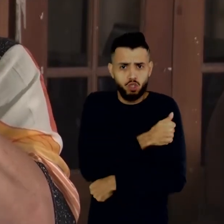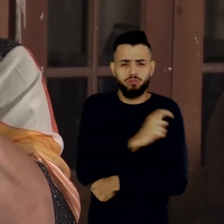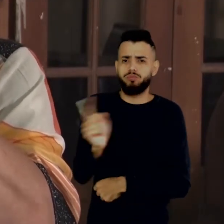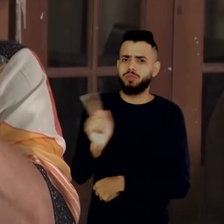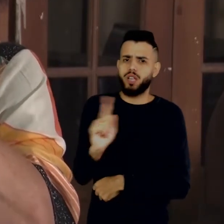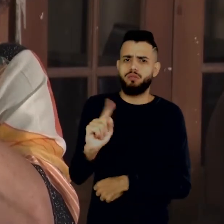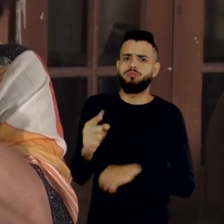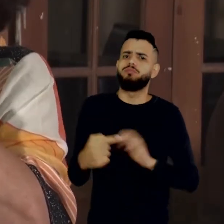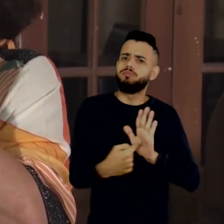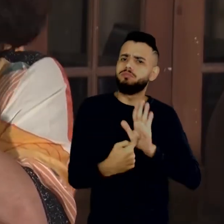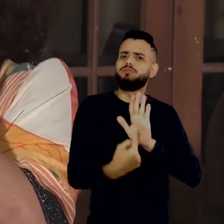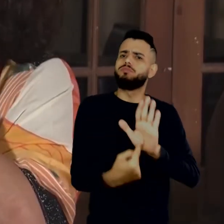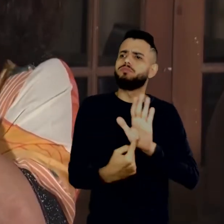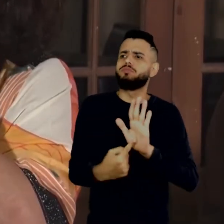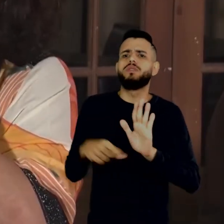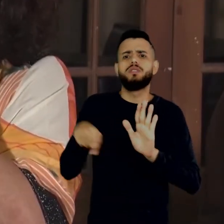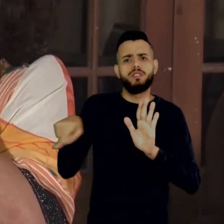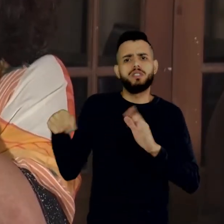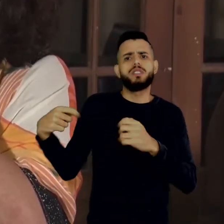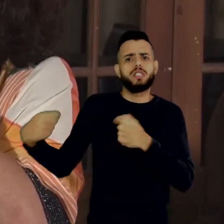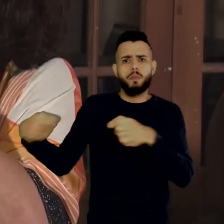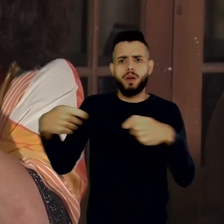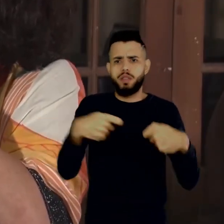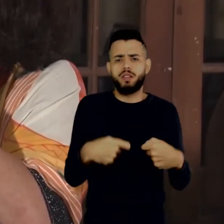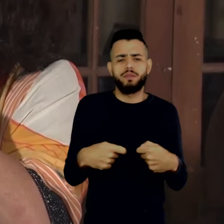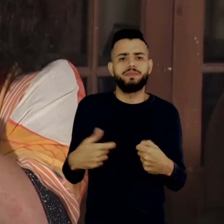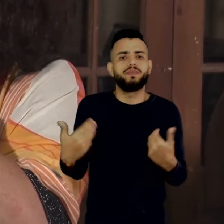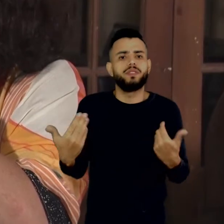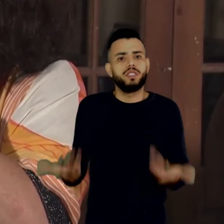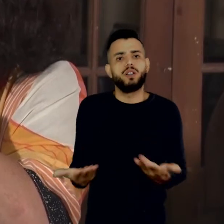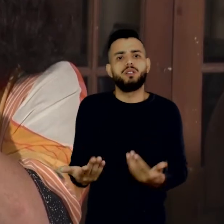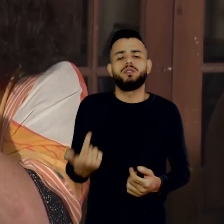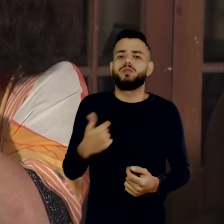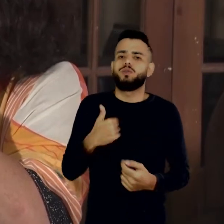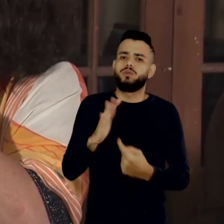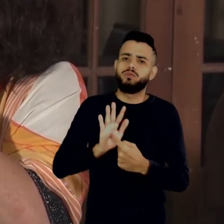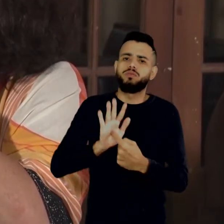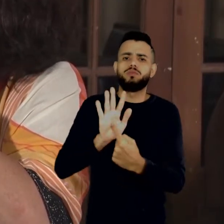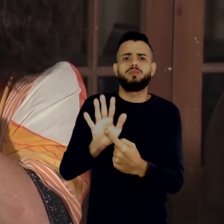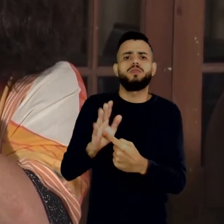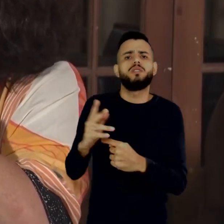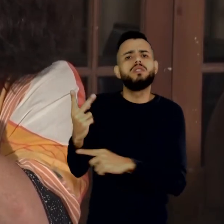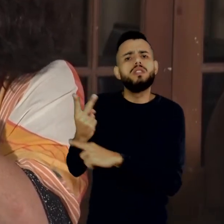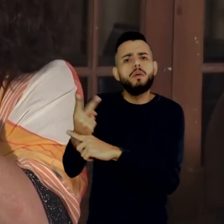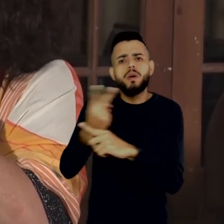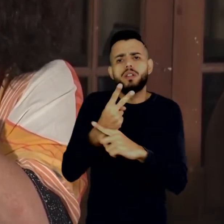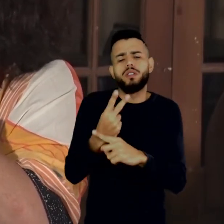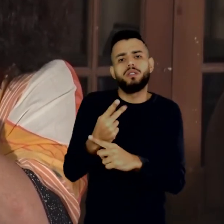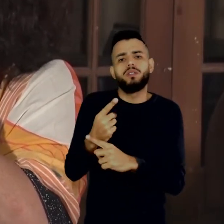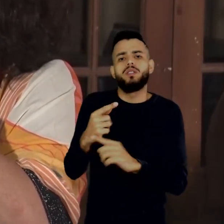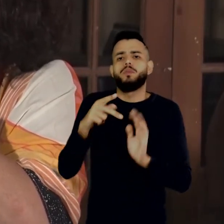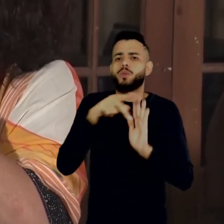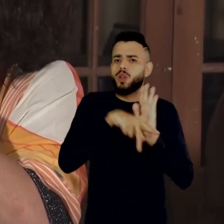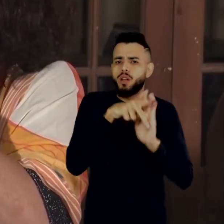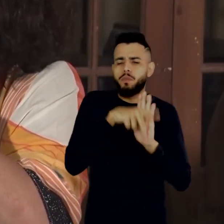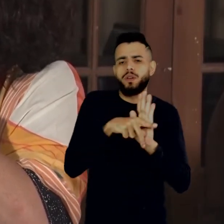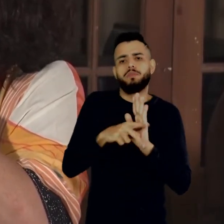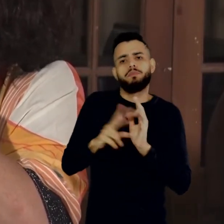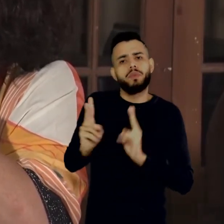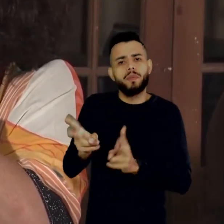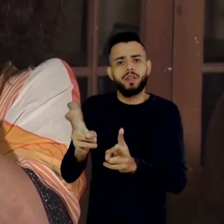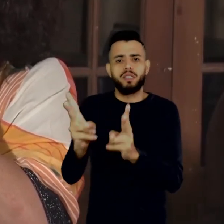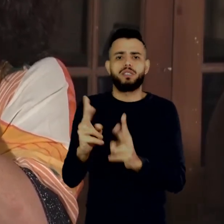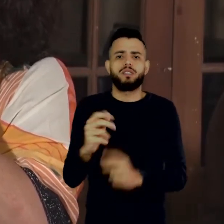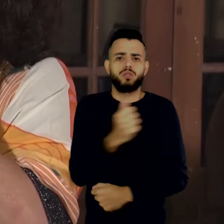à tona e evidencia essas demandas, né? Então, trouxe uma maior demanda por programas de assistência estudantil, permanência,